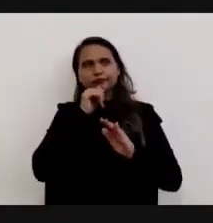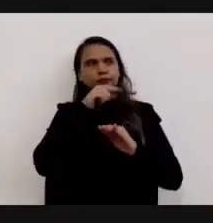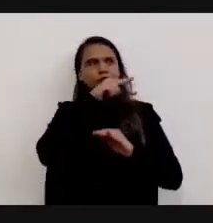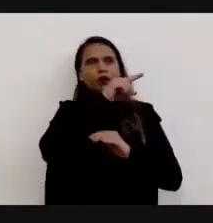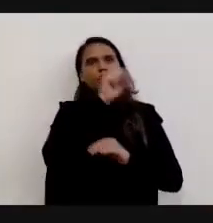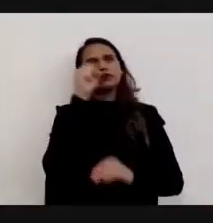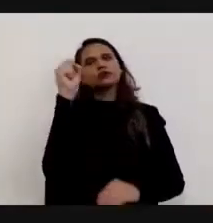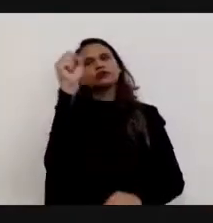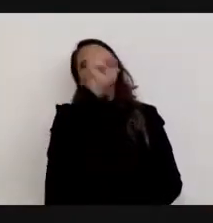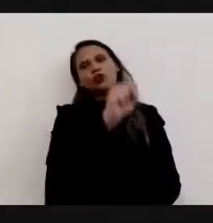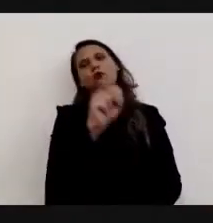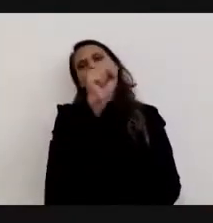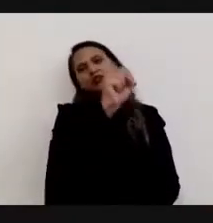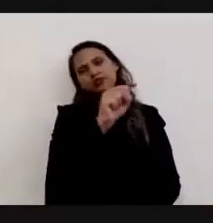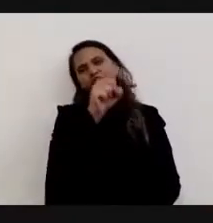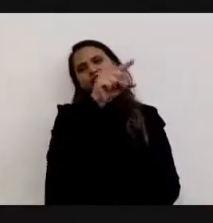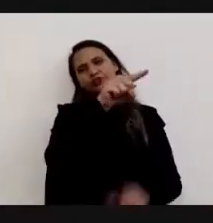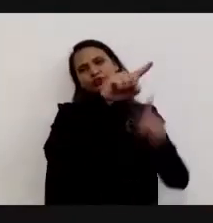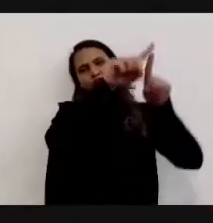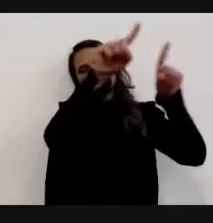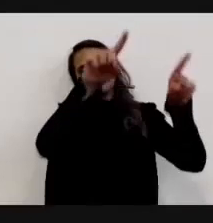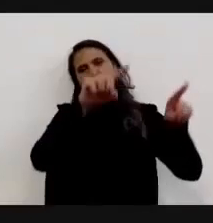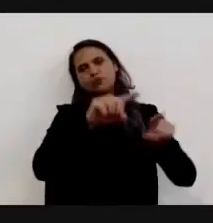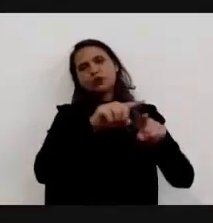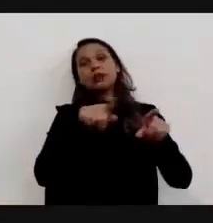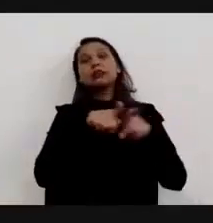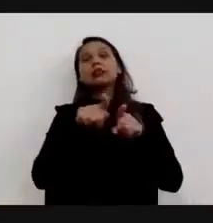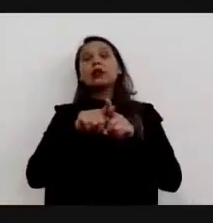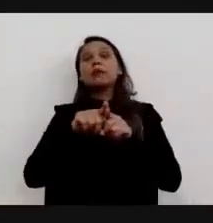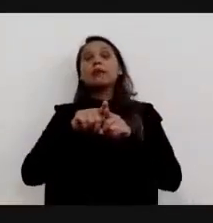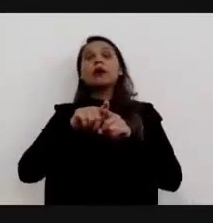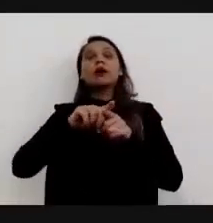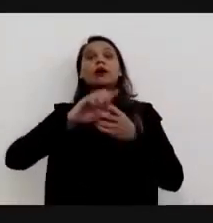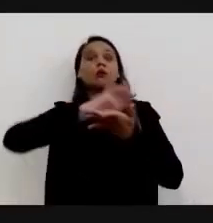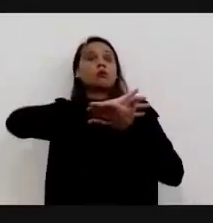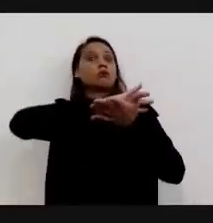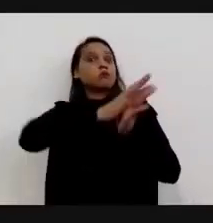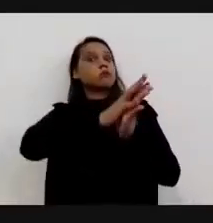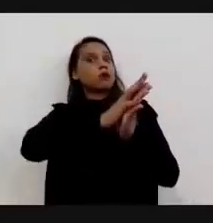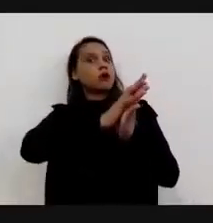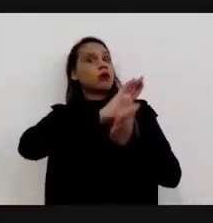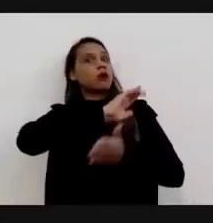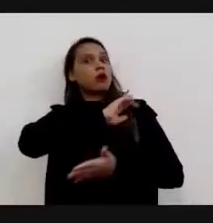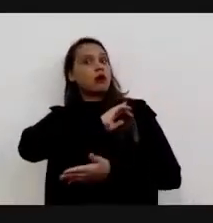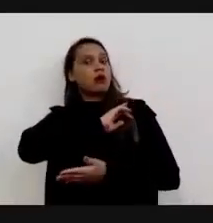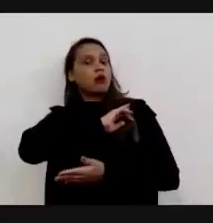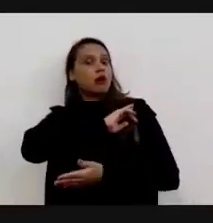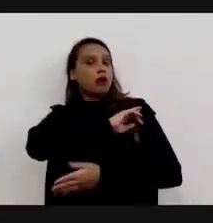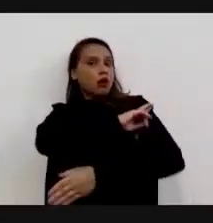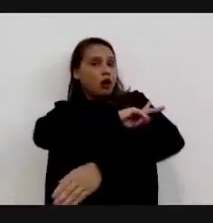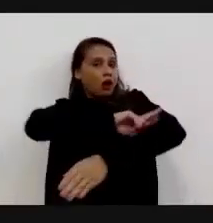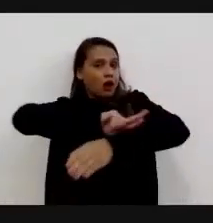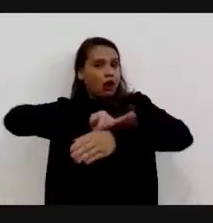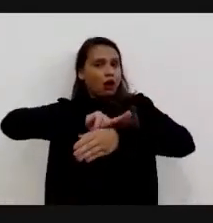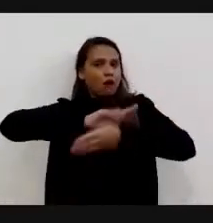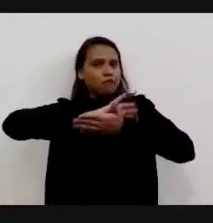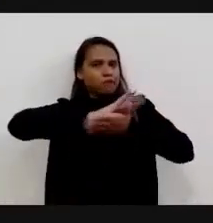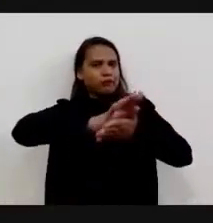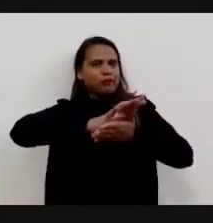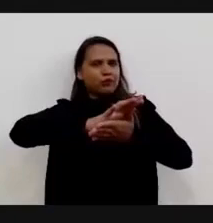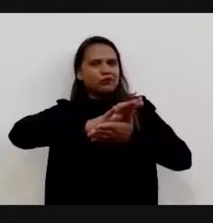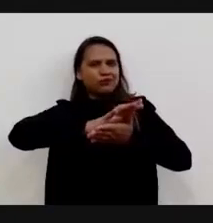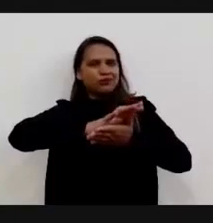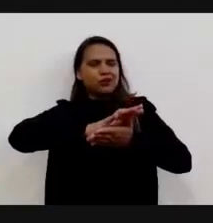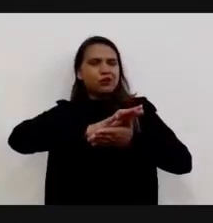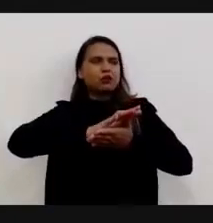Sobradinho, ou quando teve aquele caso de racismo no Carrefour do Rio Grande do Sul, foi alguns casos que eu acompanhei quando eu trabalhava na Câmara,